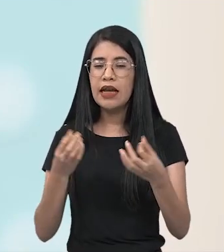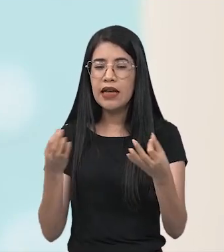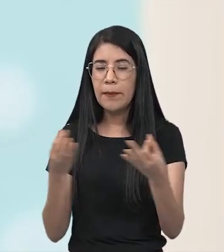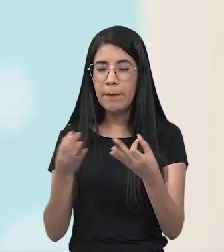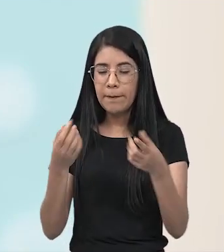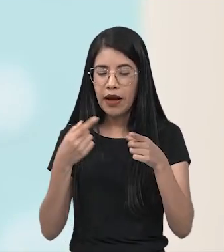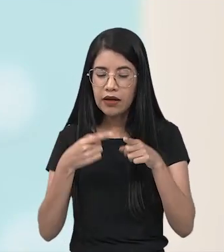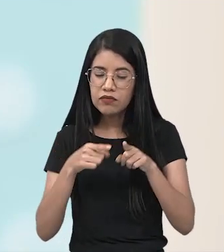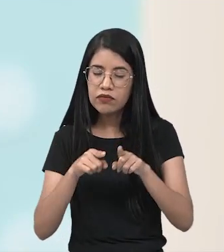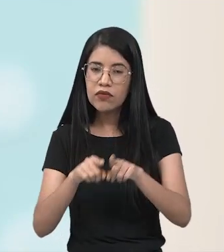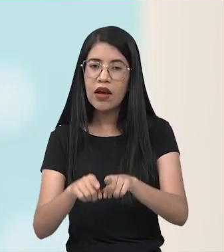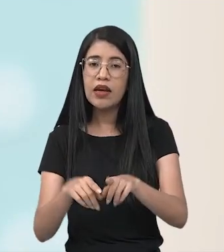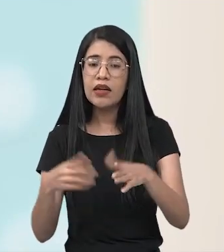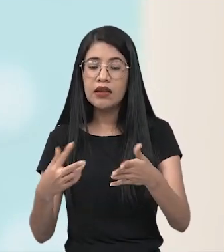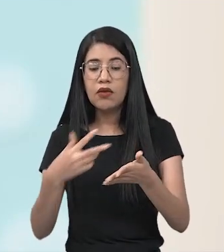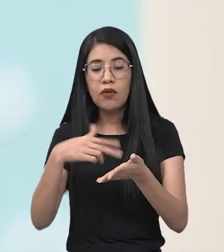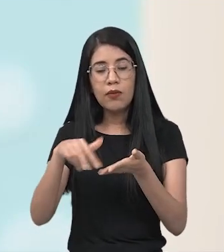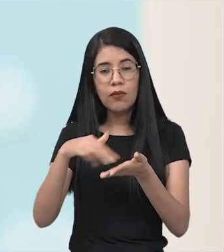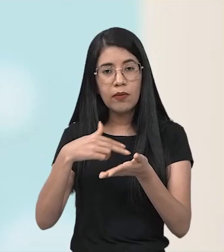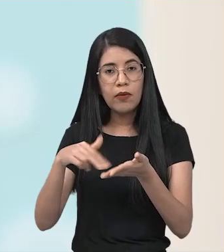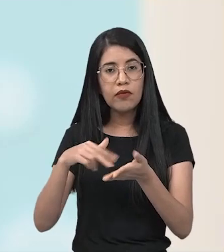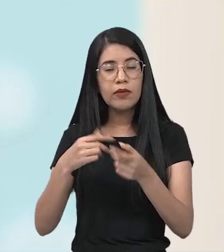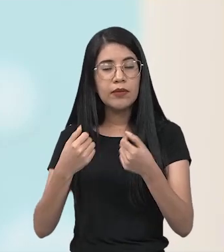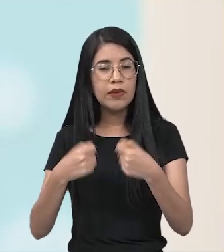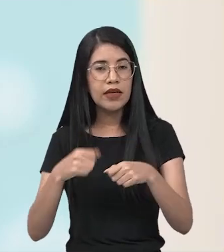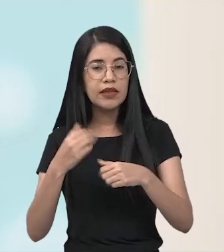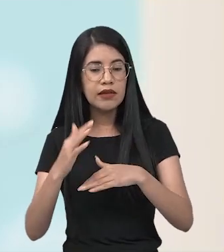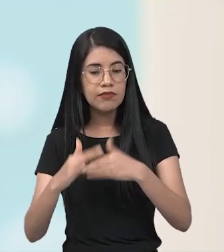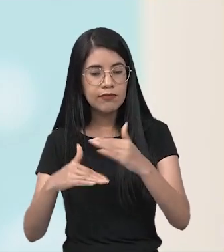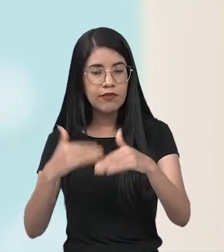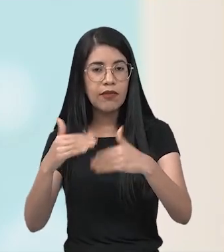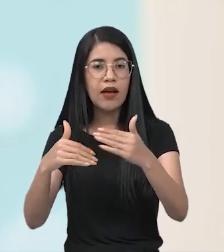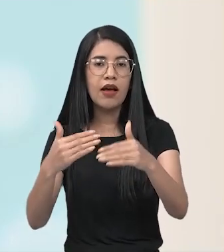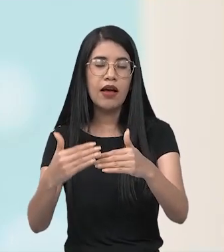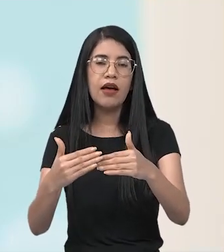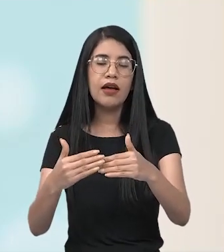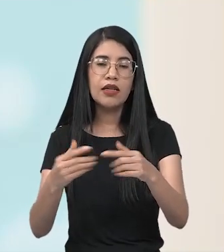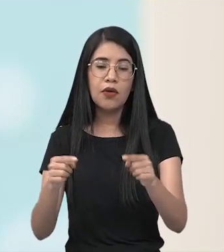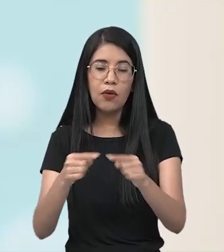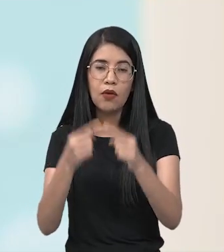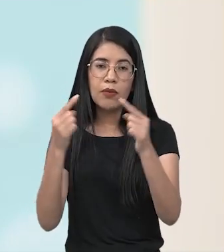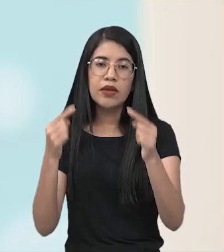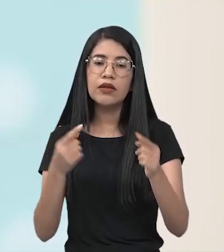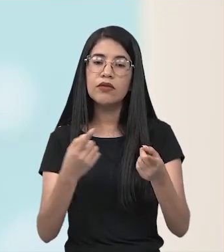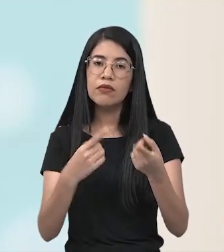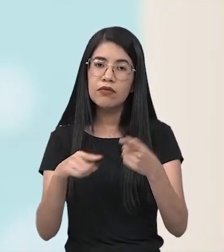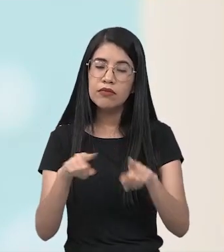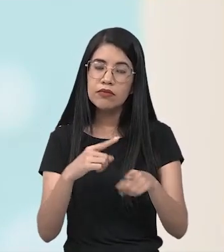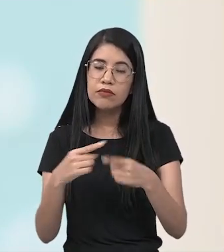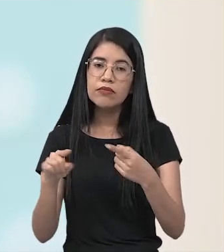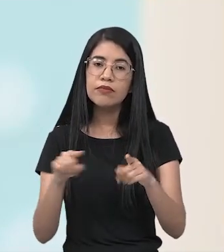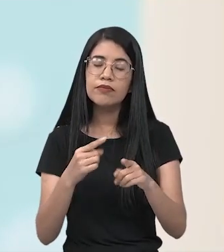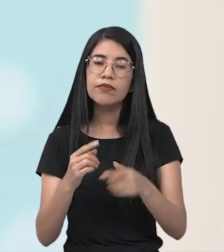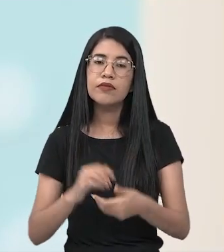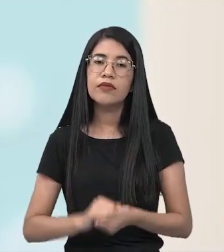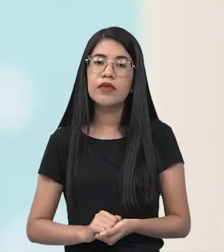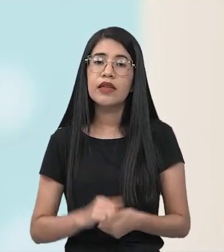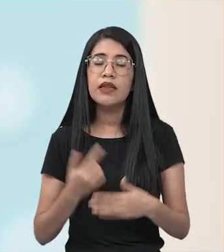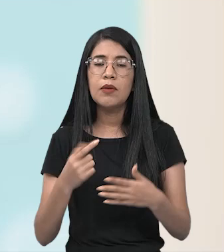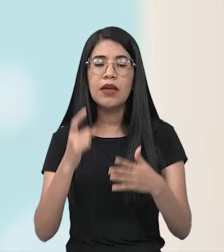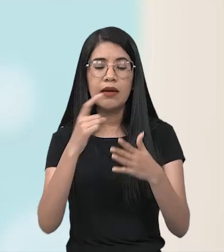a movimentação ela tem que acontecer e evoluir de acordo com a evolução musical. Então, e eles têm aqueles